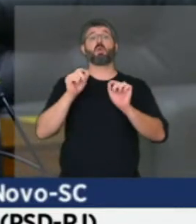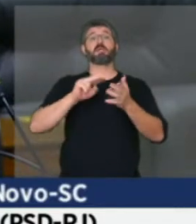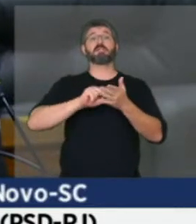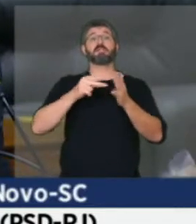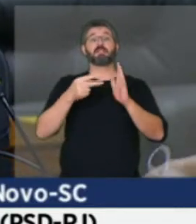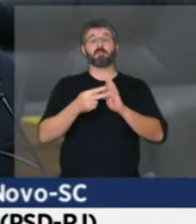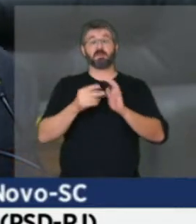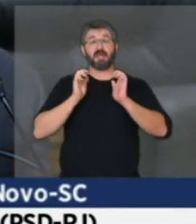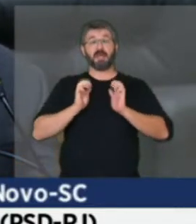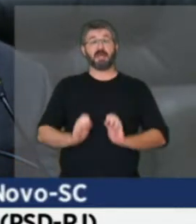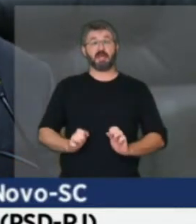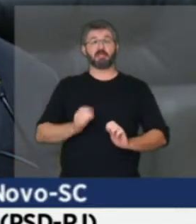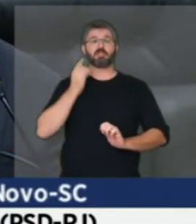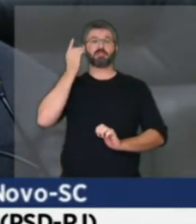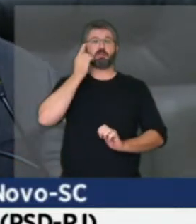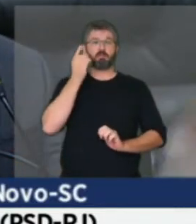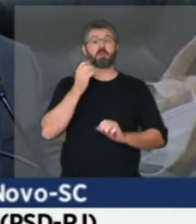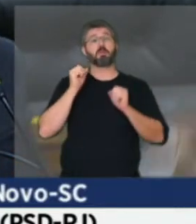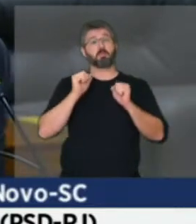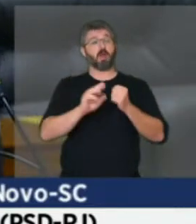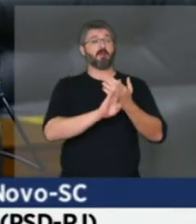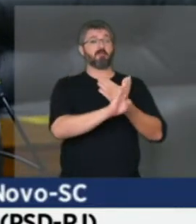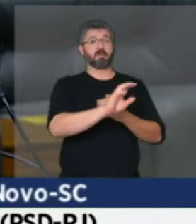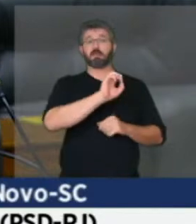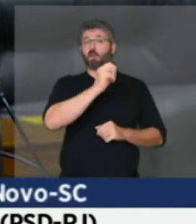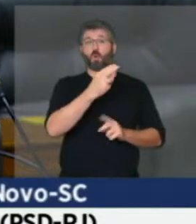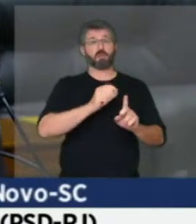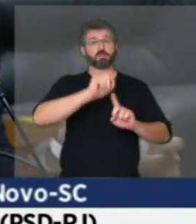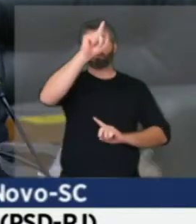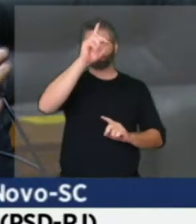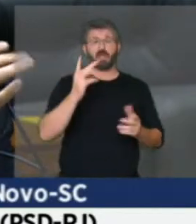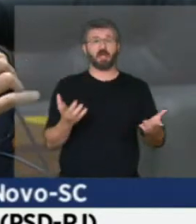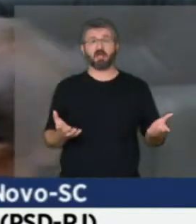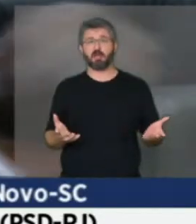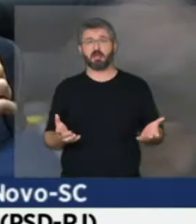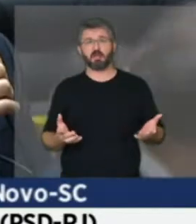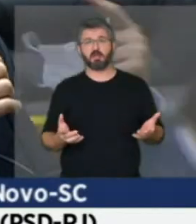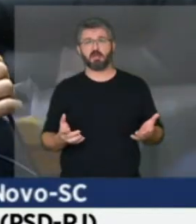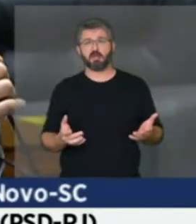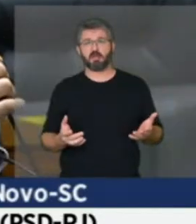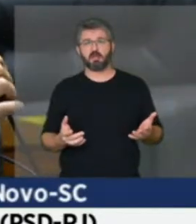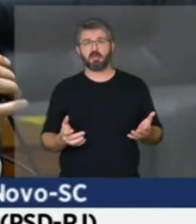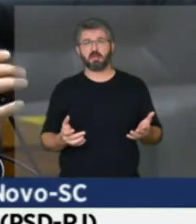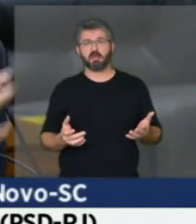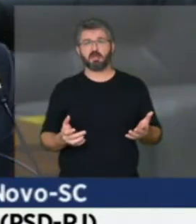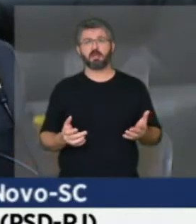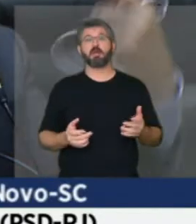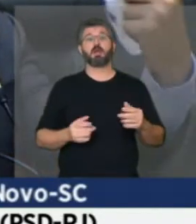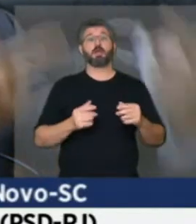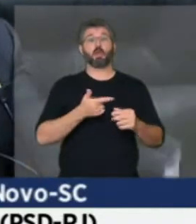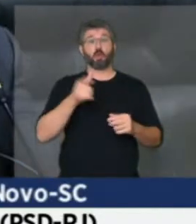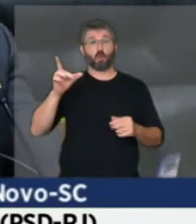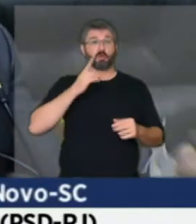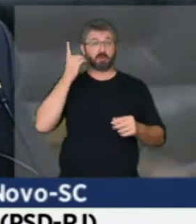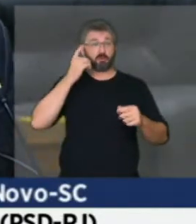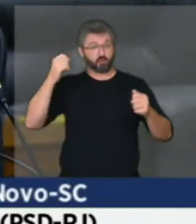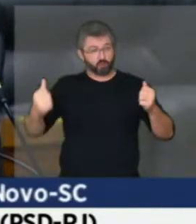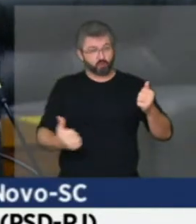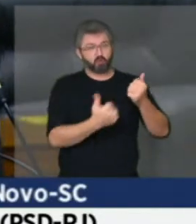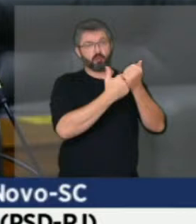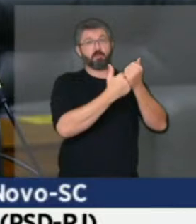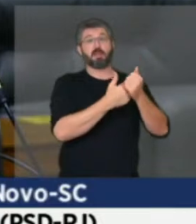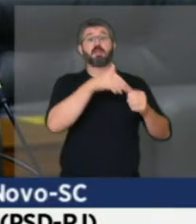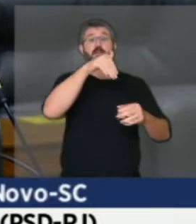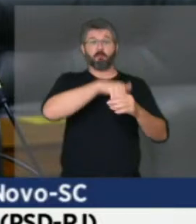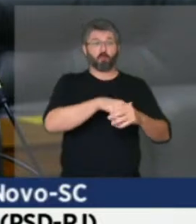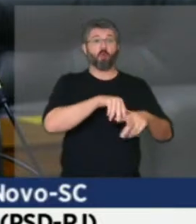parlamentar e afastar e caçar a parlamentar. E colocar um suplente que também foi eleito